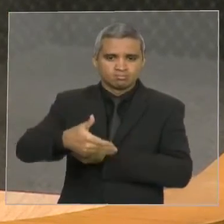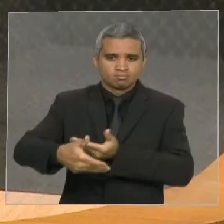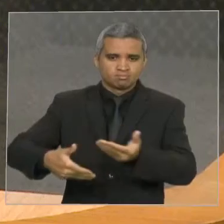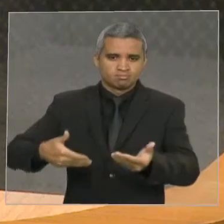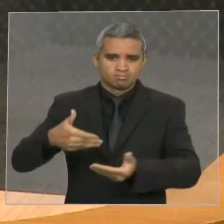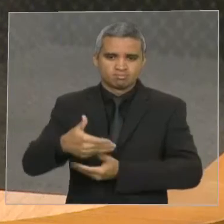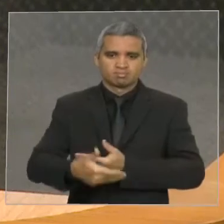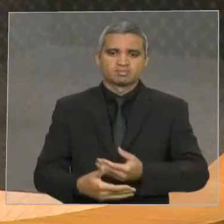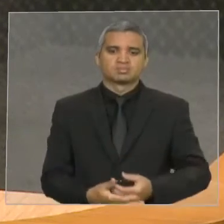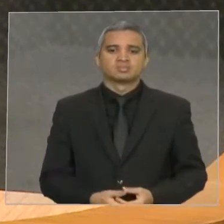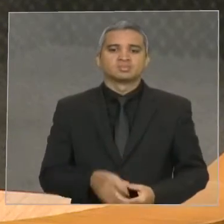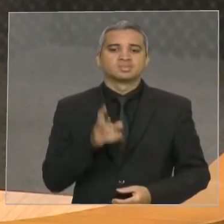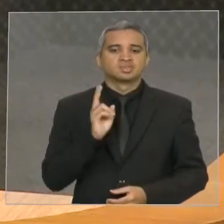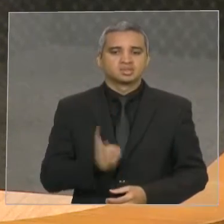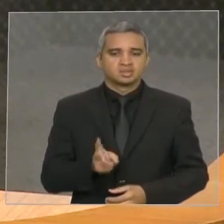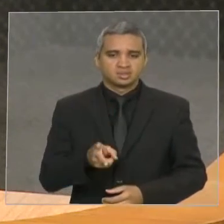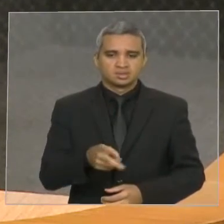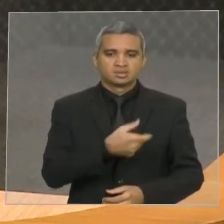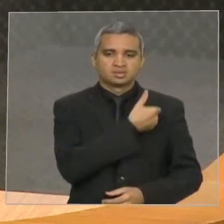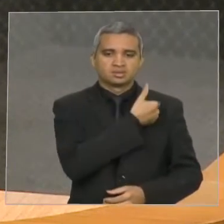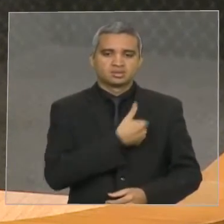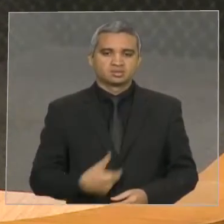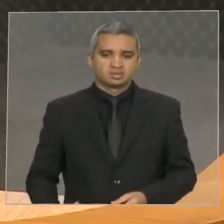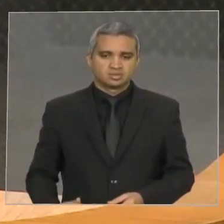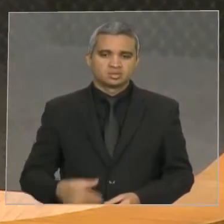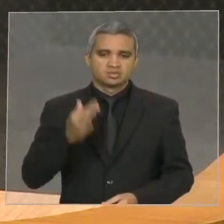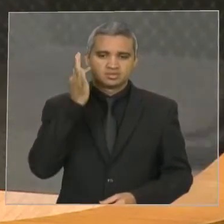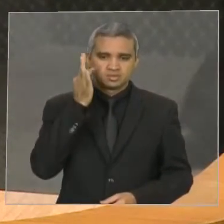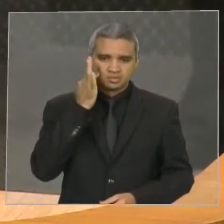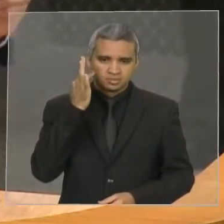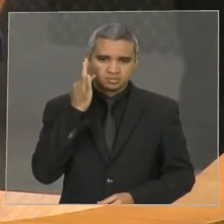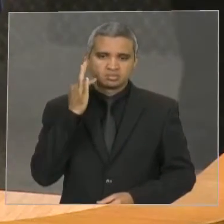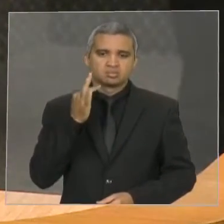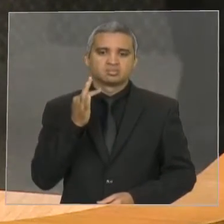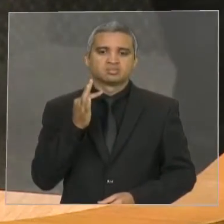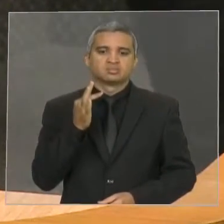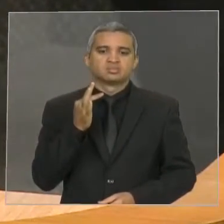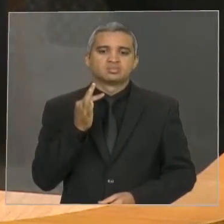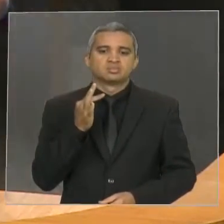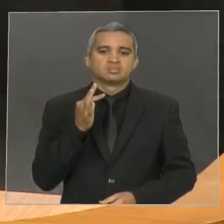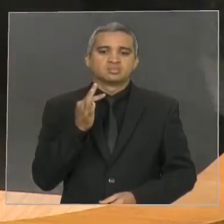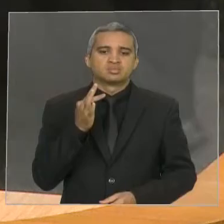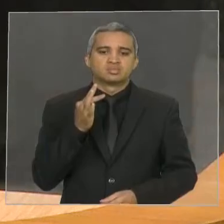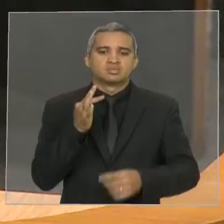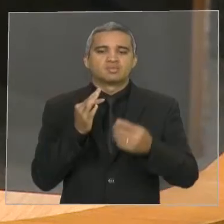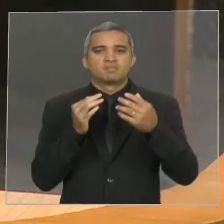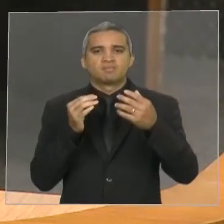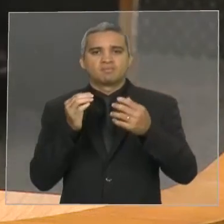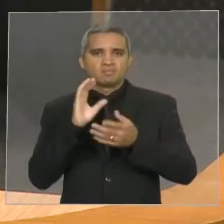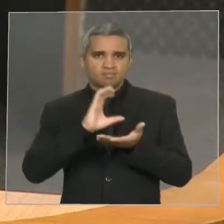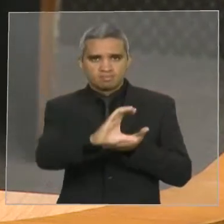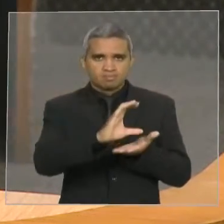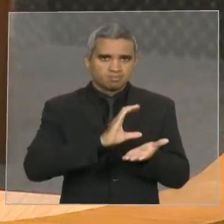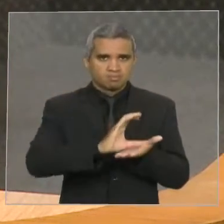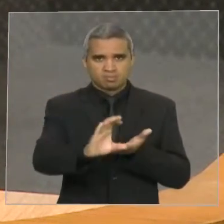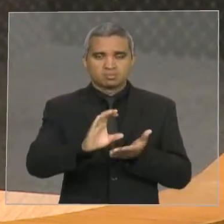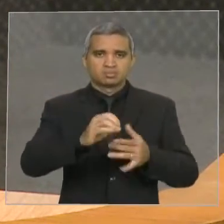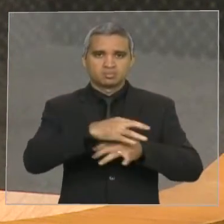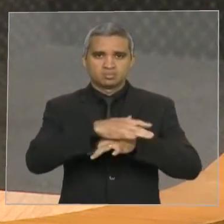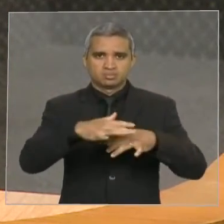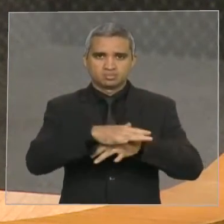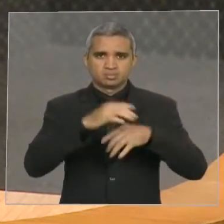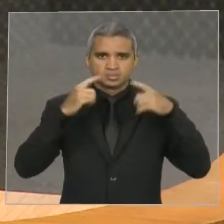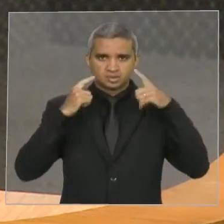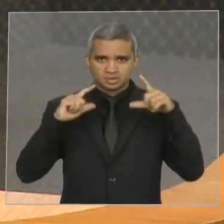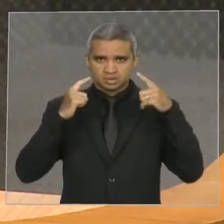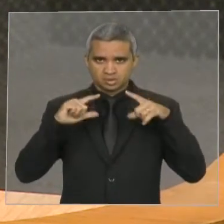do município de Santa Luzia, para contribuir, enquanto parlamentar, enquanto deputado, contribuir com o